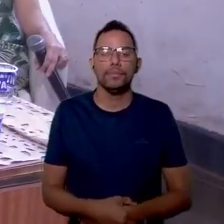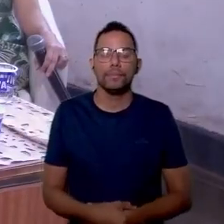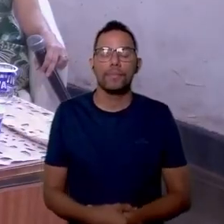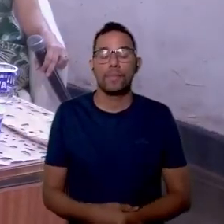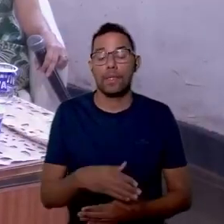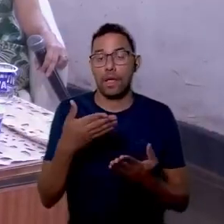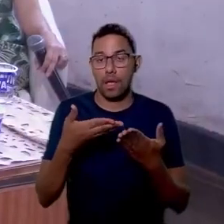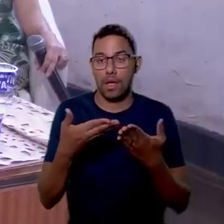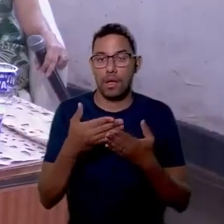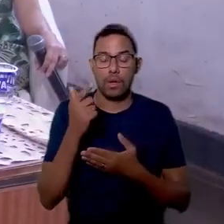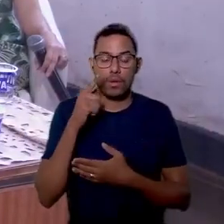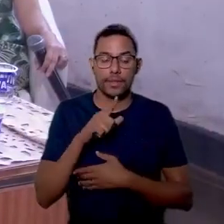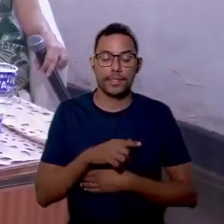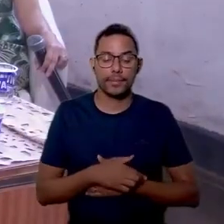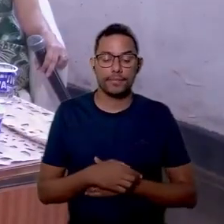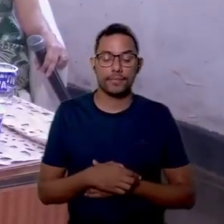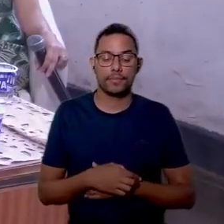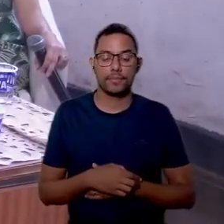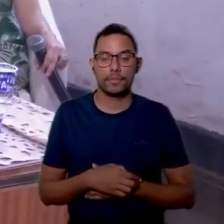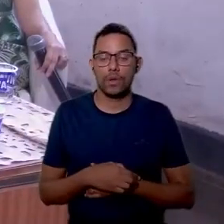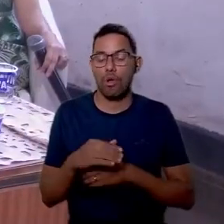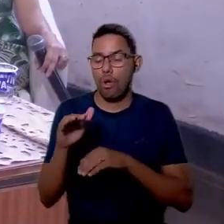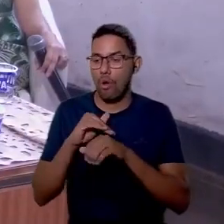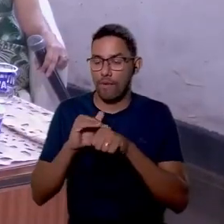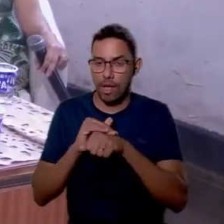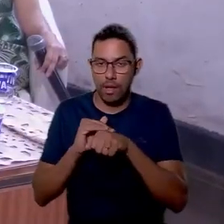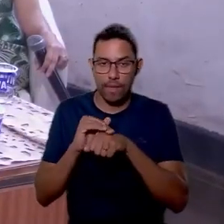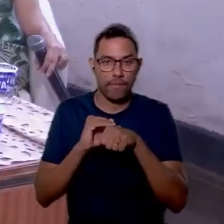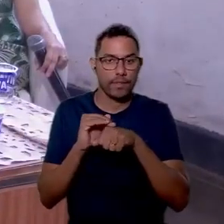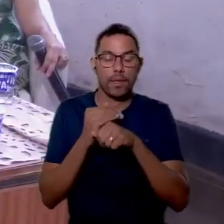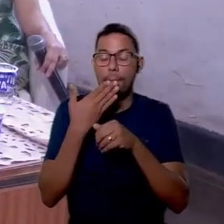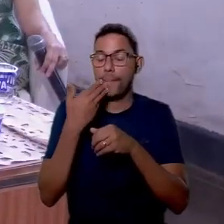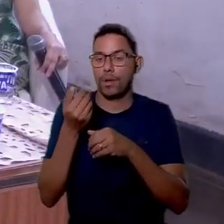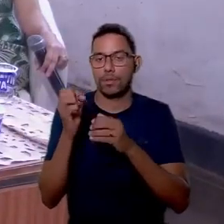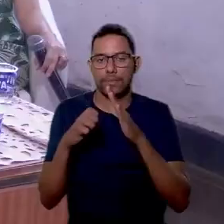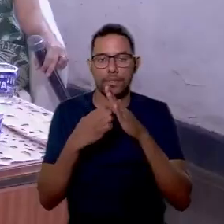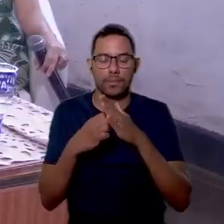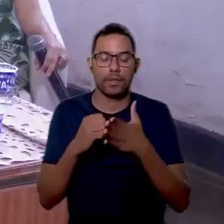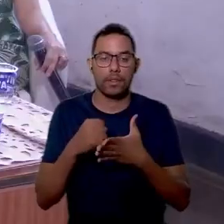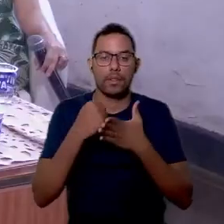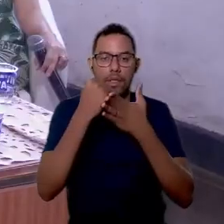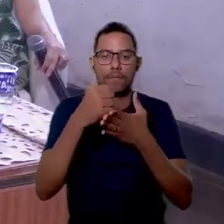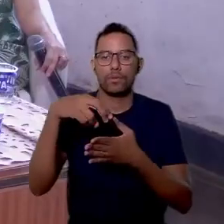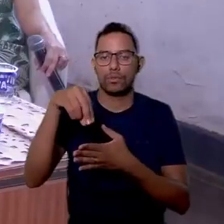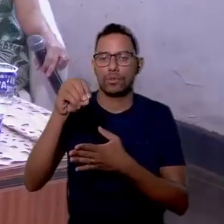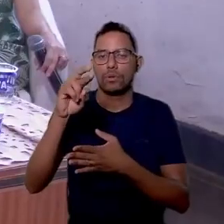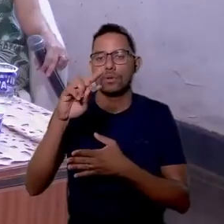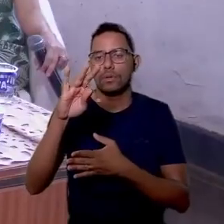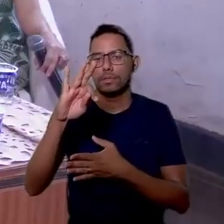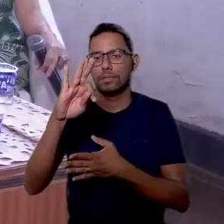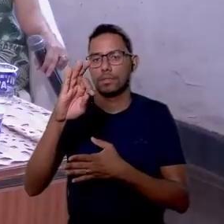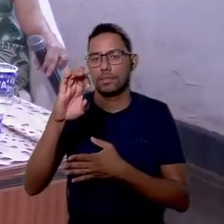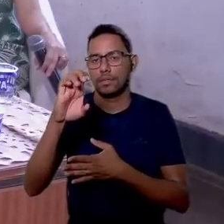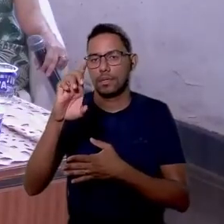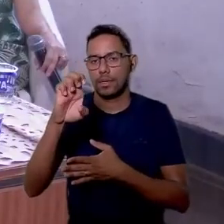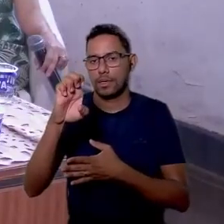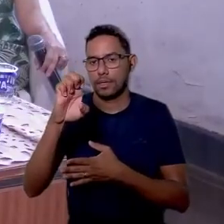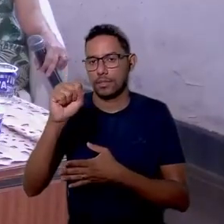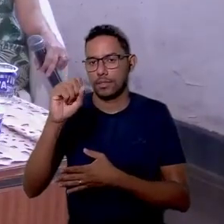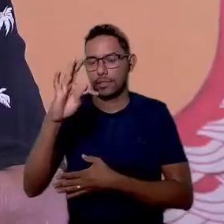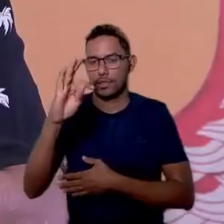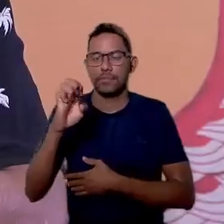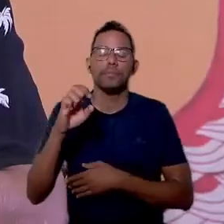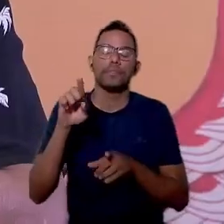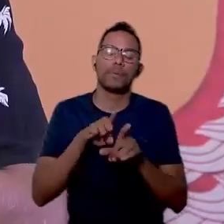já conseguindo convencer melhor essas empresas. Então nós estamos levando para o Nordeste, Norte de Minas e Norte do Espírito Santo. A